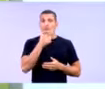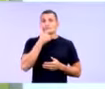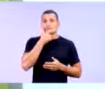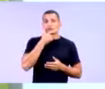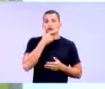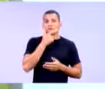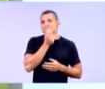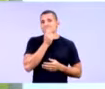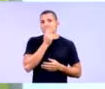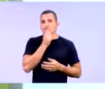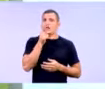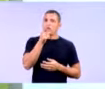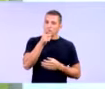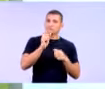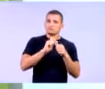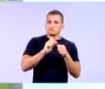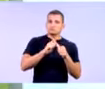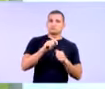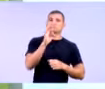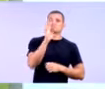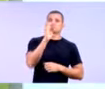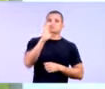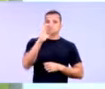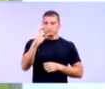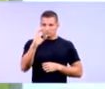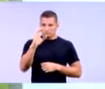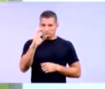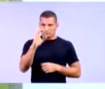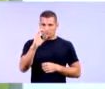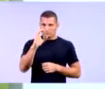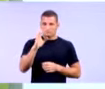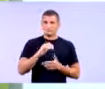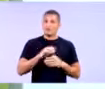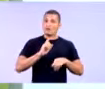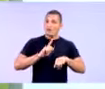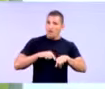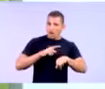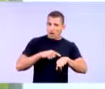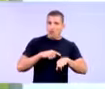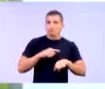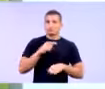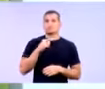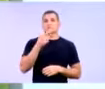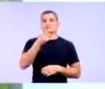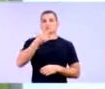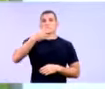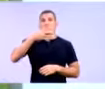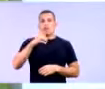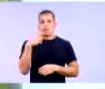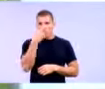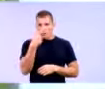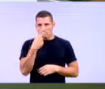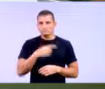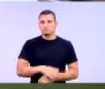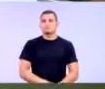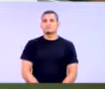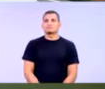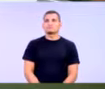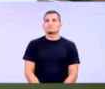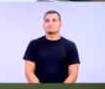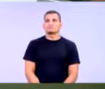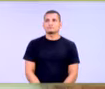você vai fazer o trabalho de conclusão de curso. A carga horária, já falei, 240 horas. Ok,